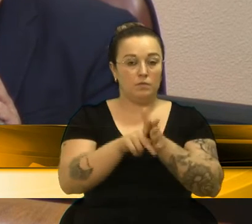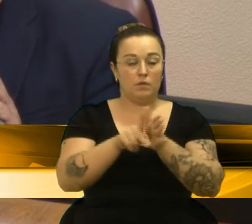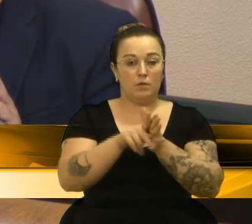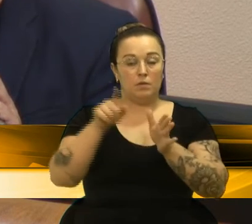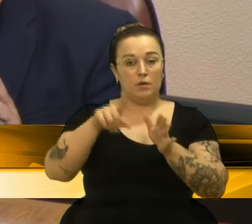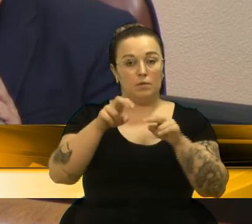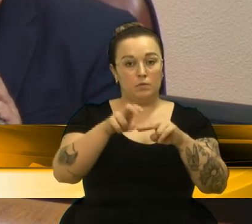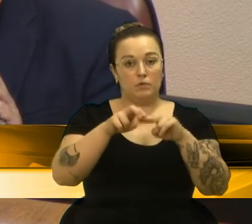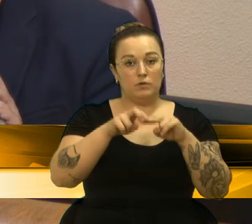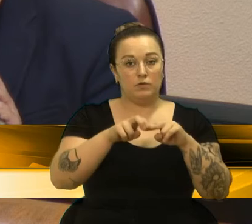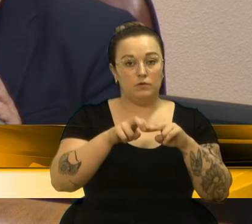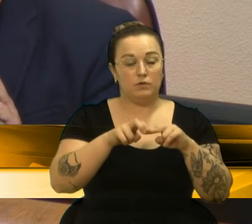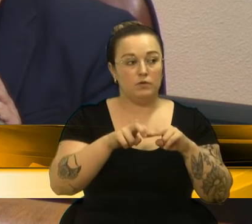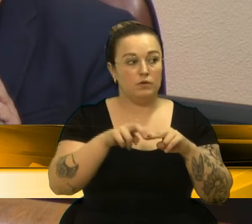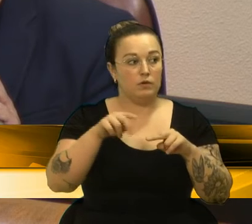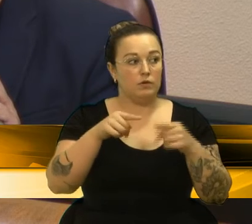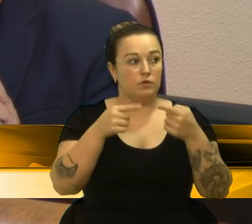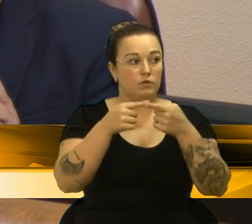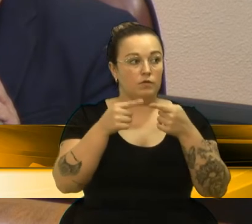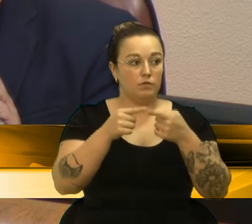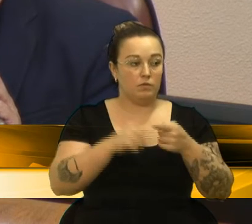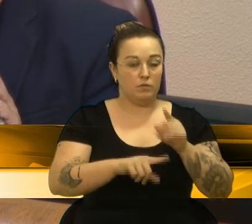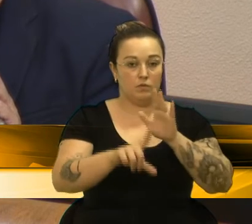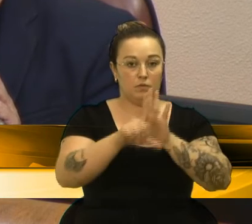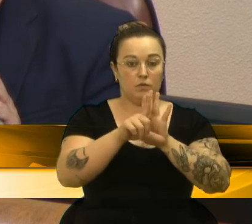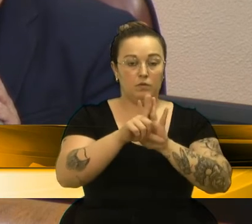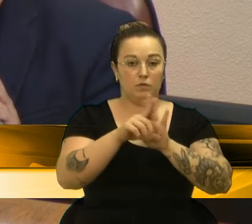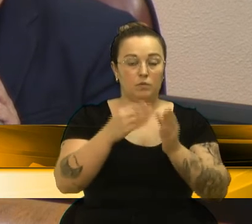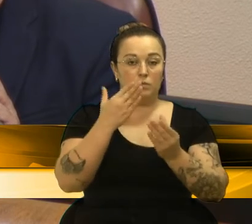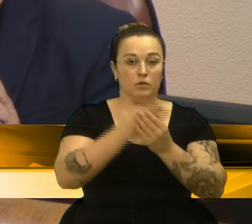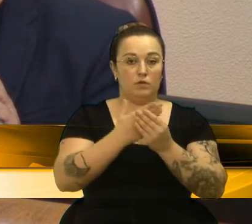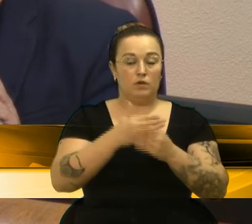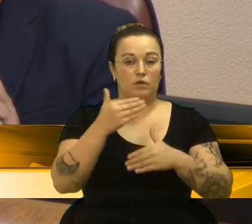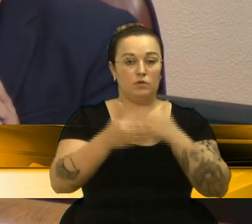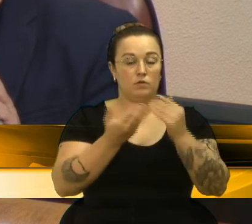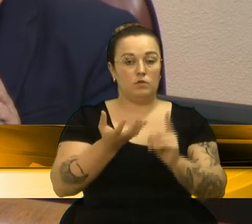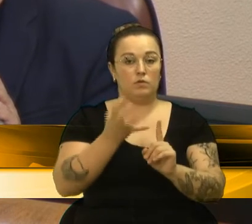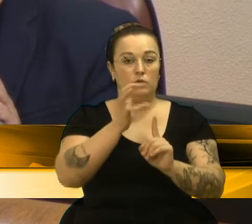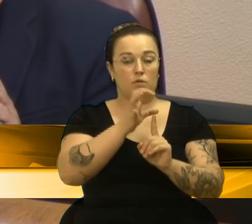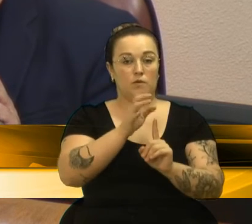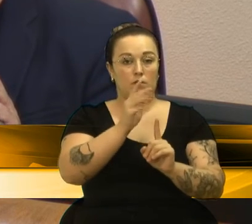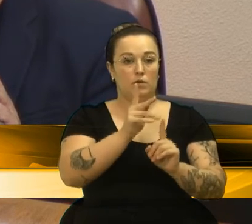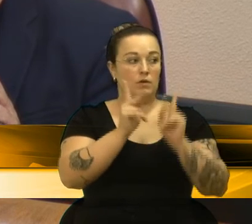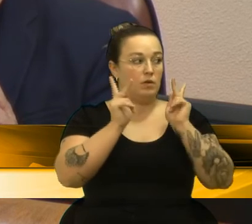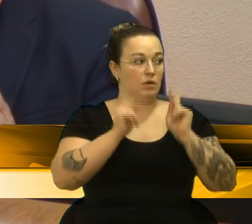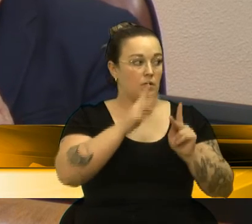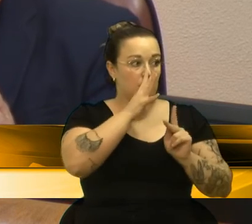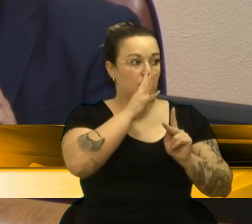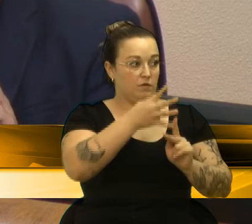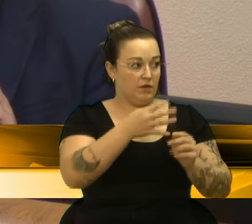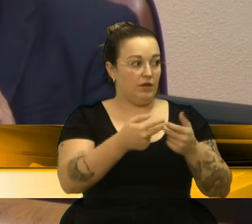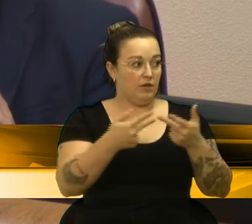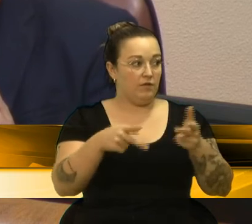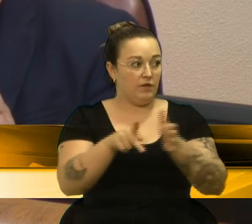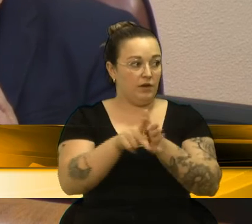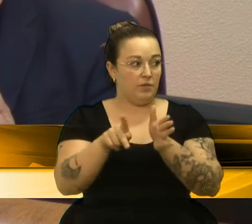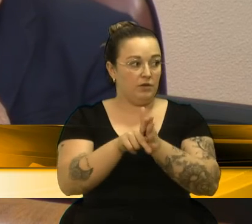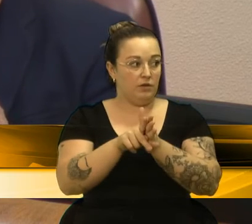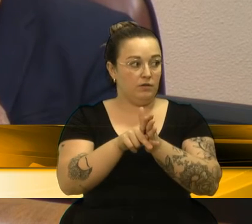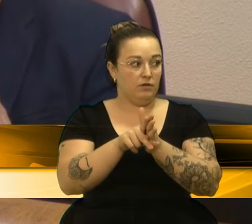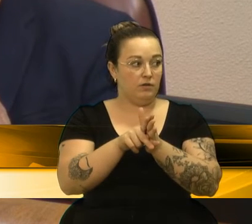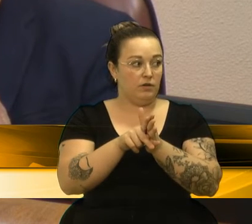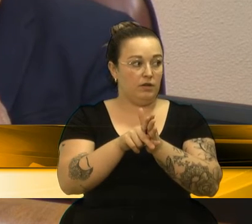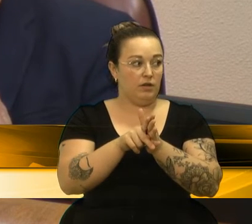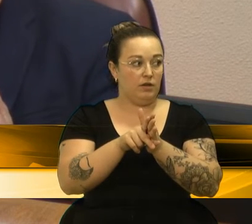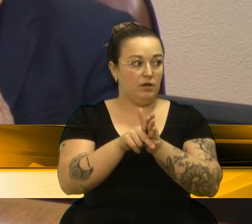razão e permissivo legal para a instauração de processos contra os acusados em geral. Com propriedade, leciona Mauro Roberto Gomes de Matos, abre aspas, o cidadão